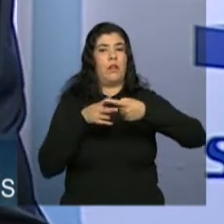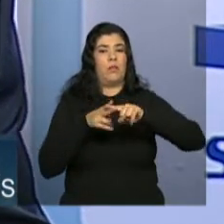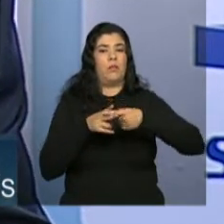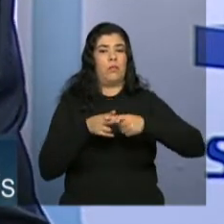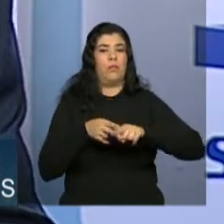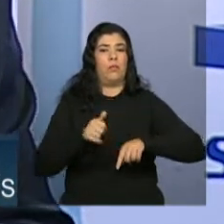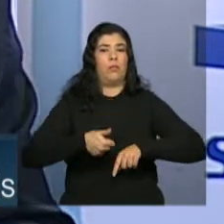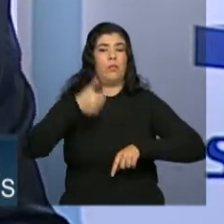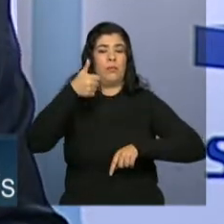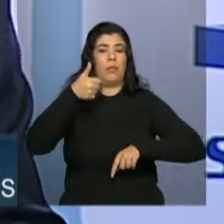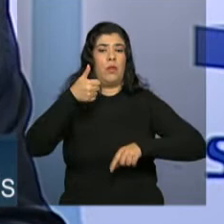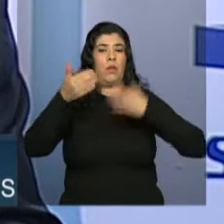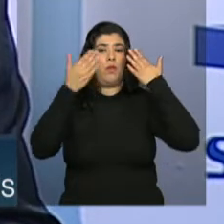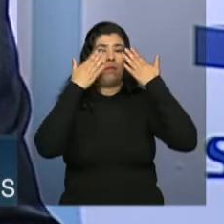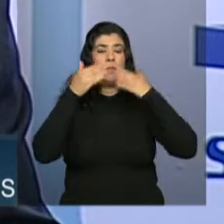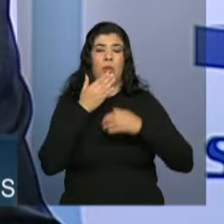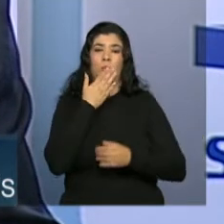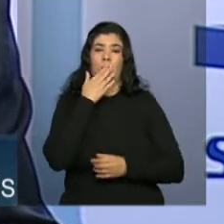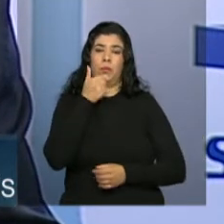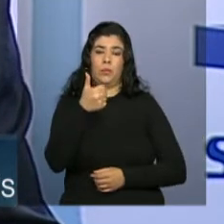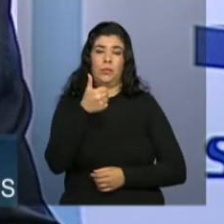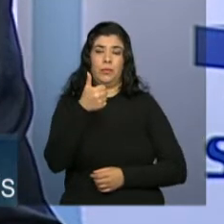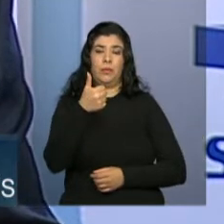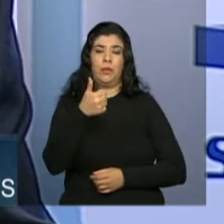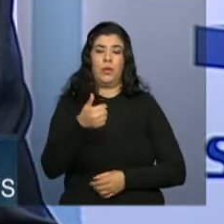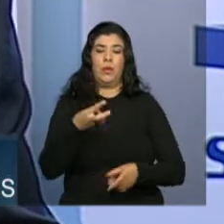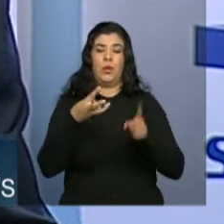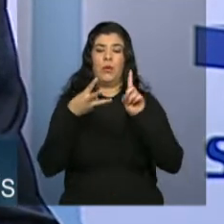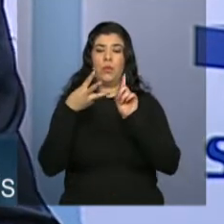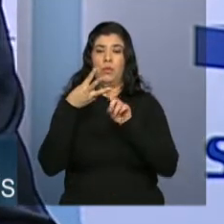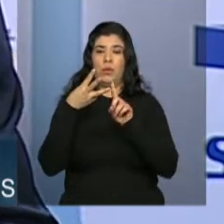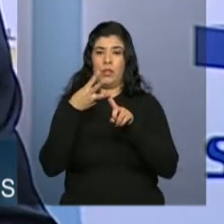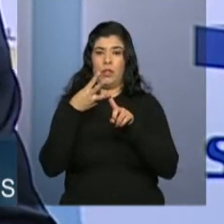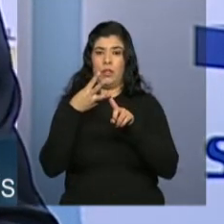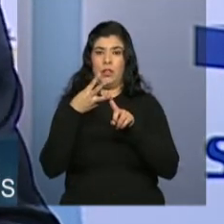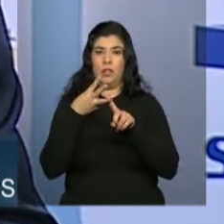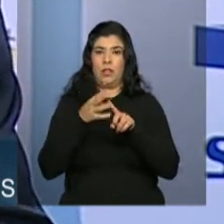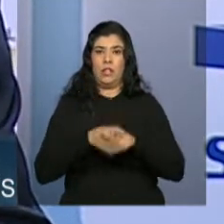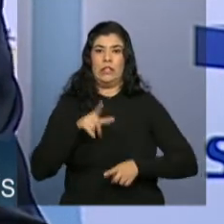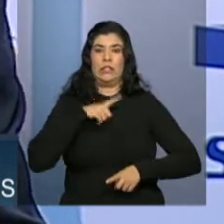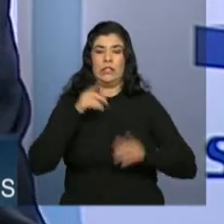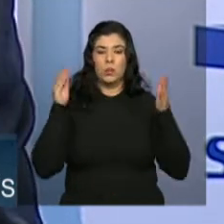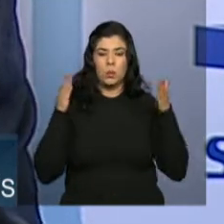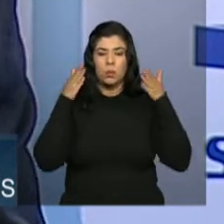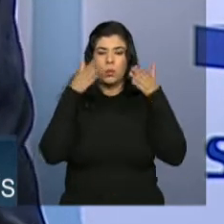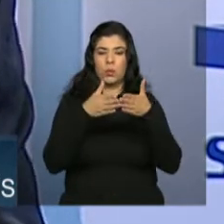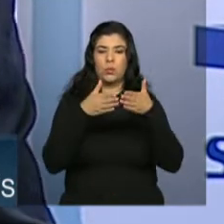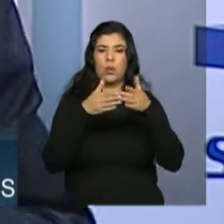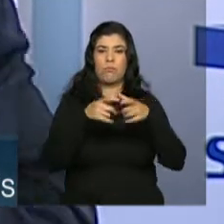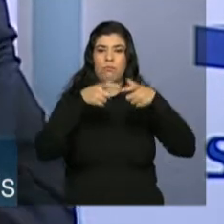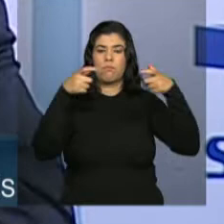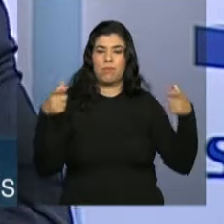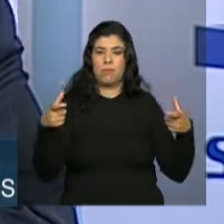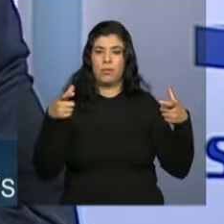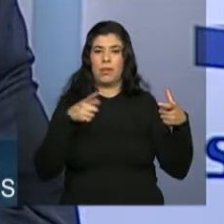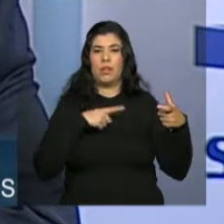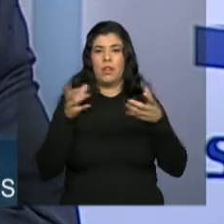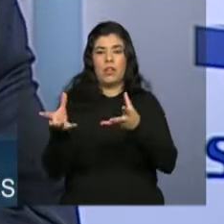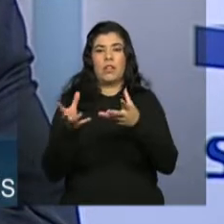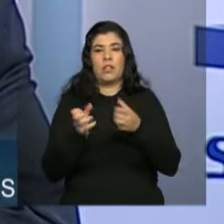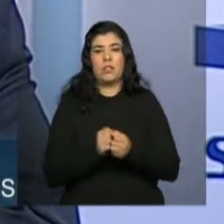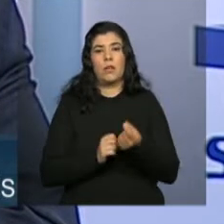do que o do nível 1 e no nível 3 que são mercados altamente concentrados ele recebem o menor